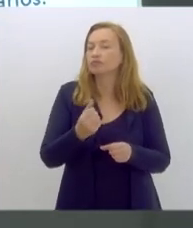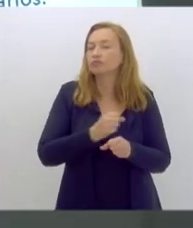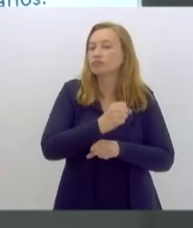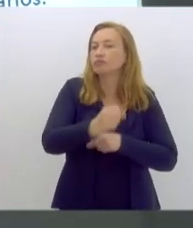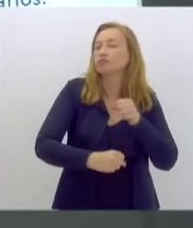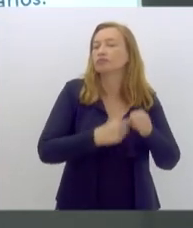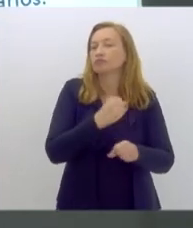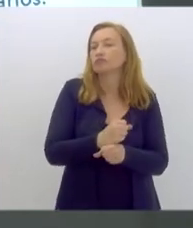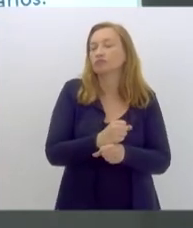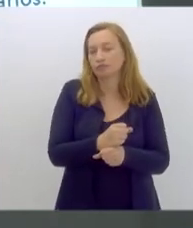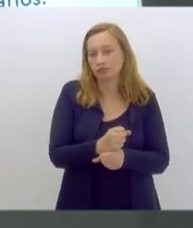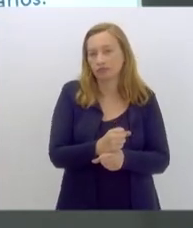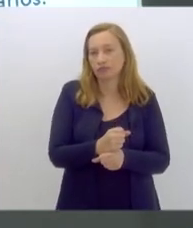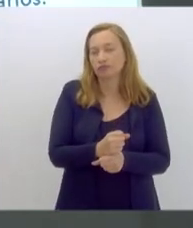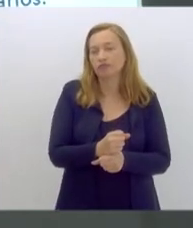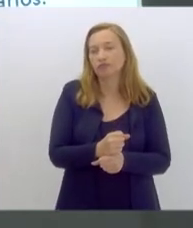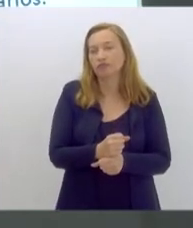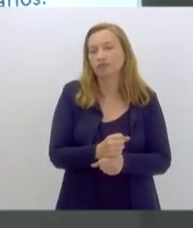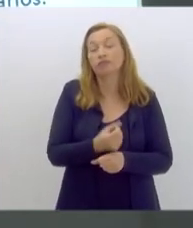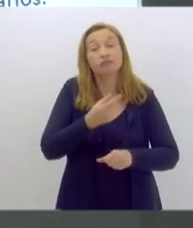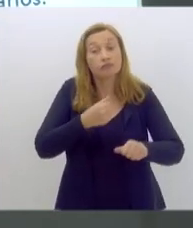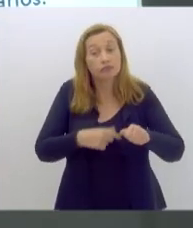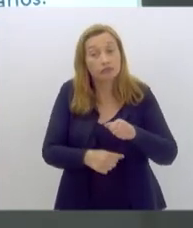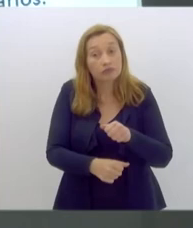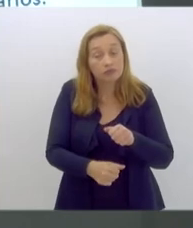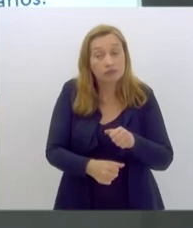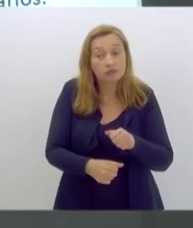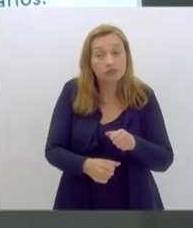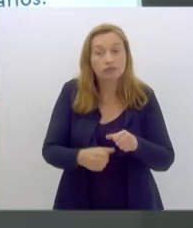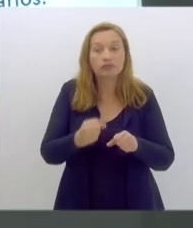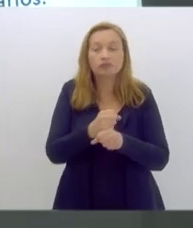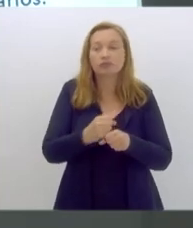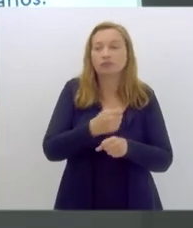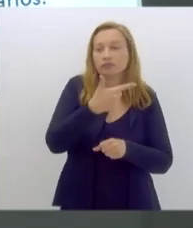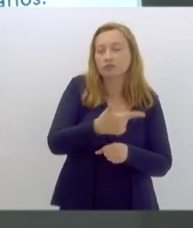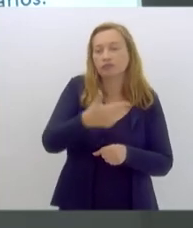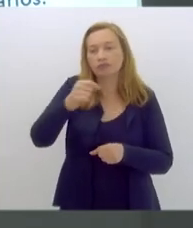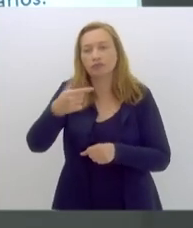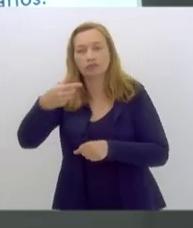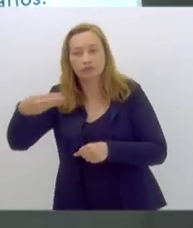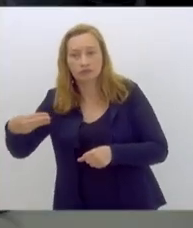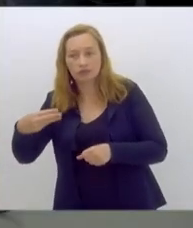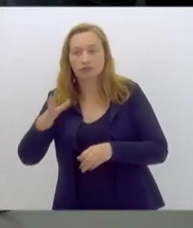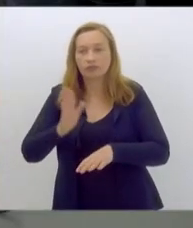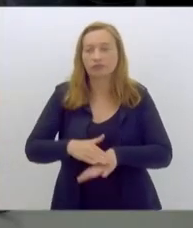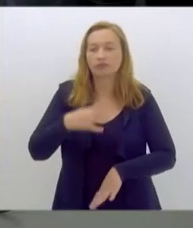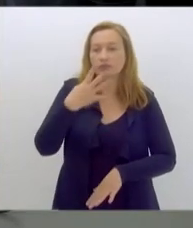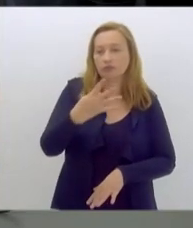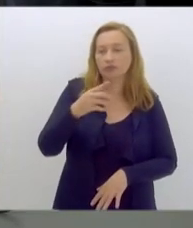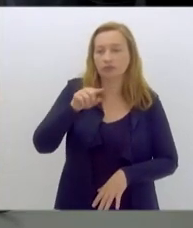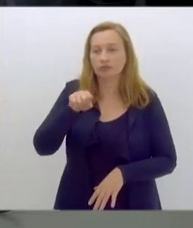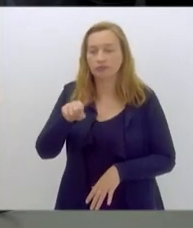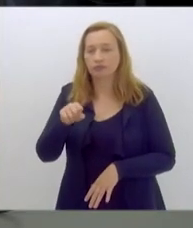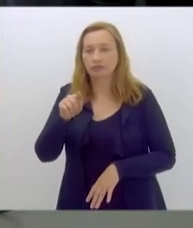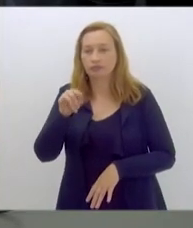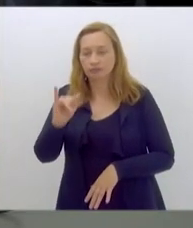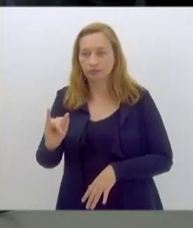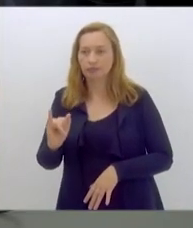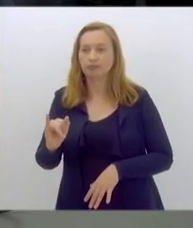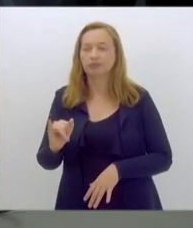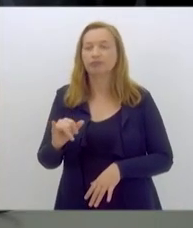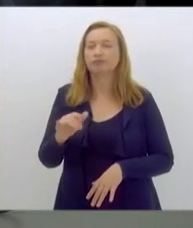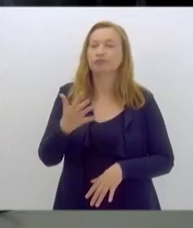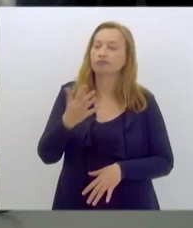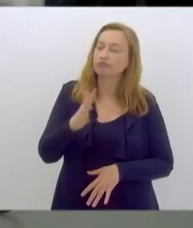adicional o que ele levaria os investimentos para 2023 em mais 4 b então a gente teria